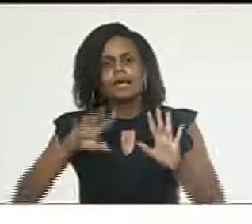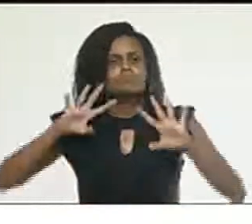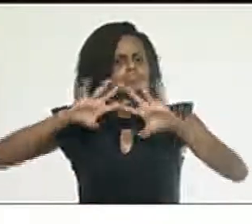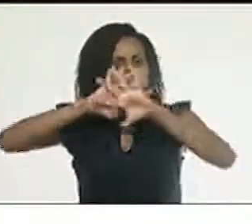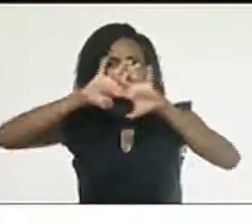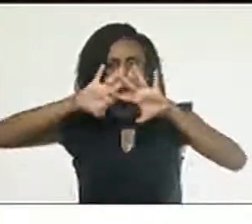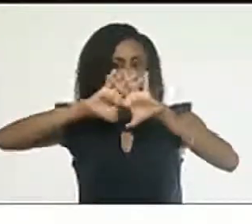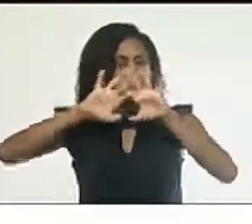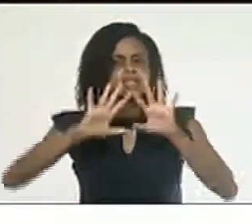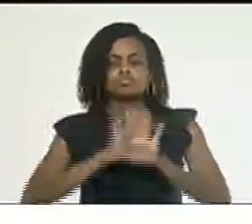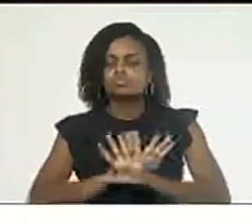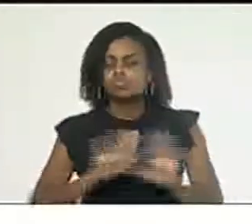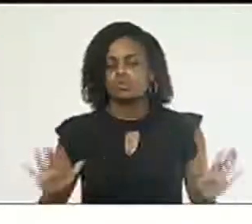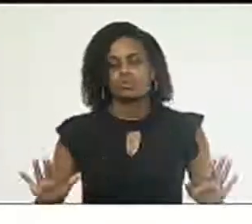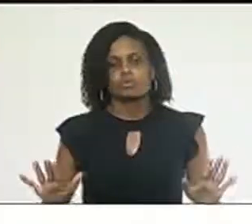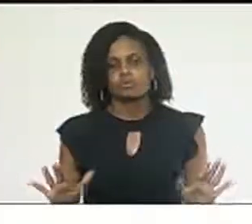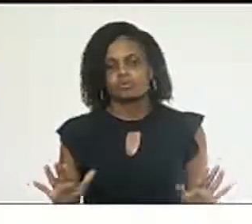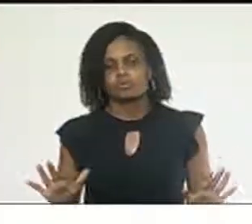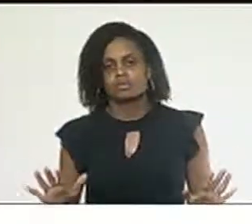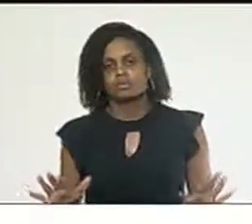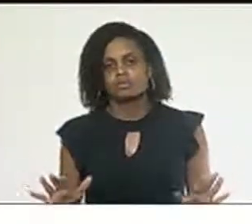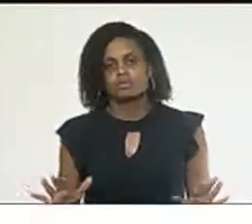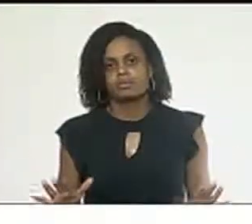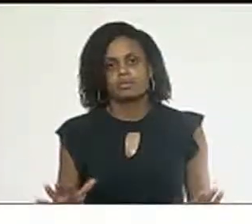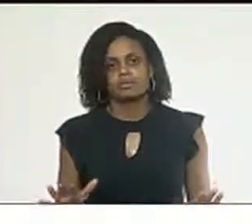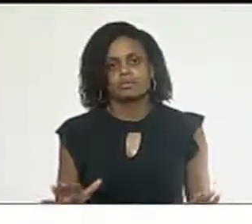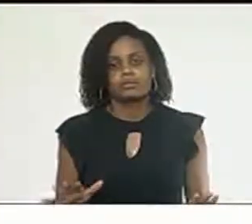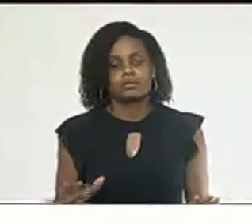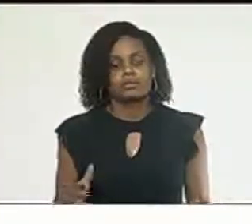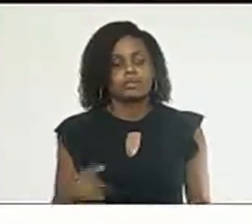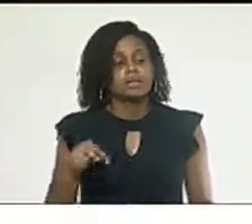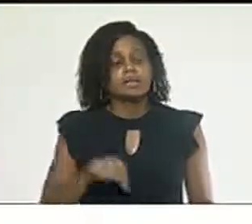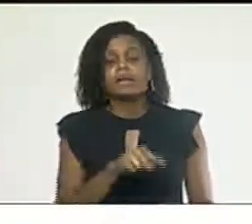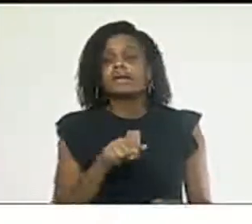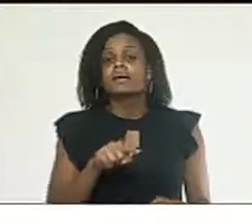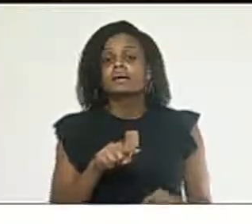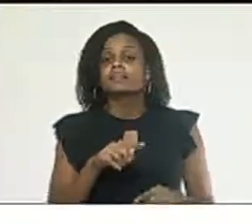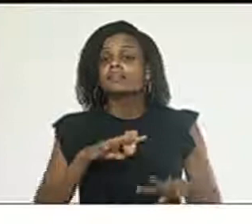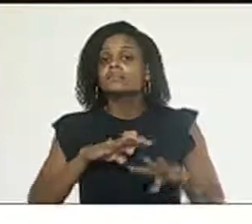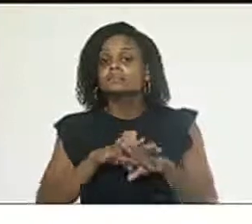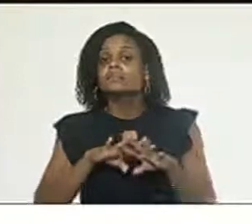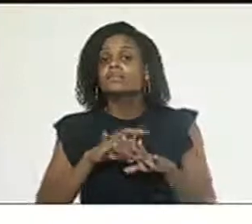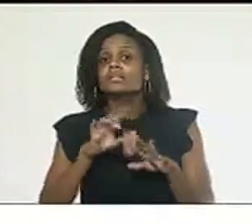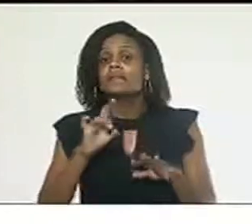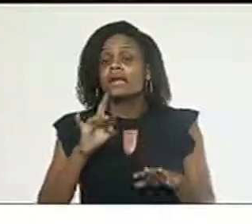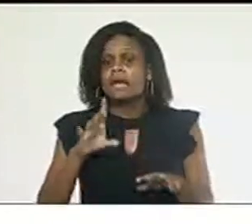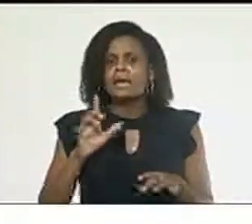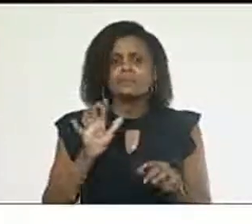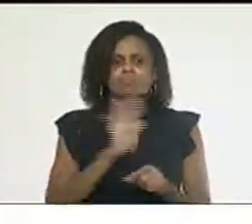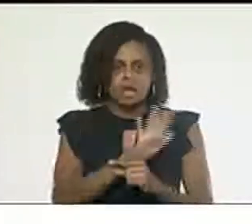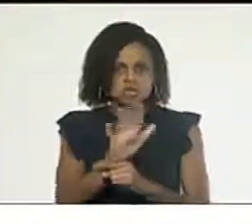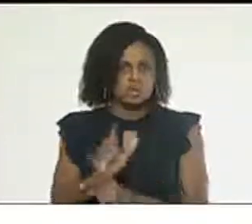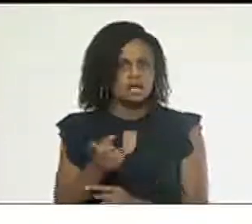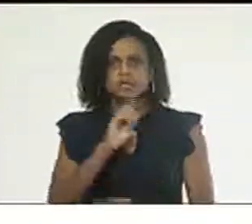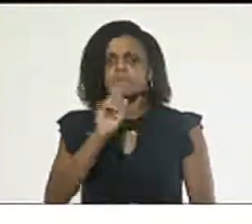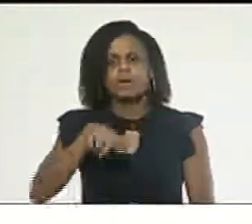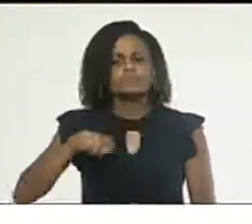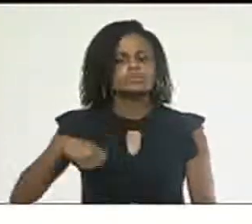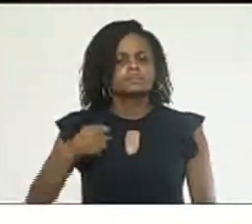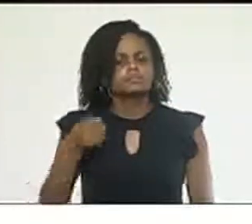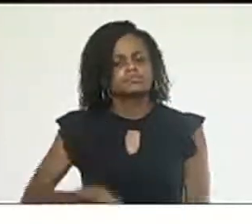única e exclusivamente transparência. E essa transparência não ser um favor de nossa parte, uma